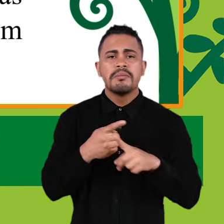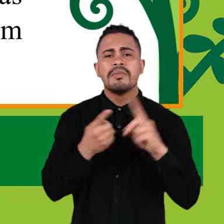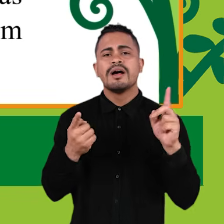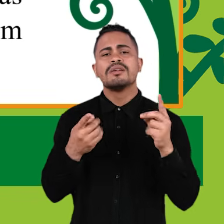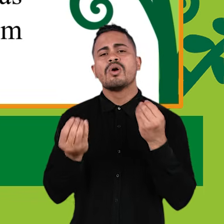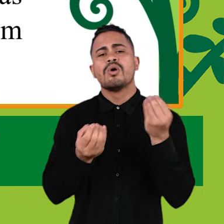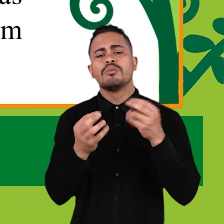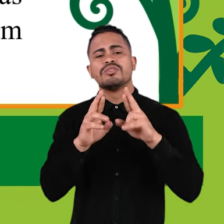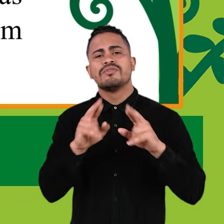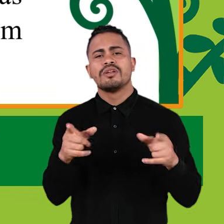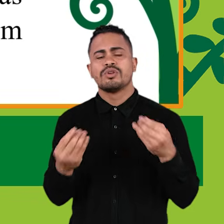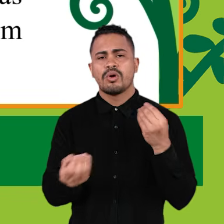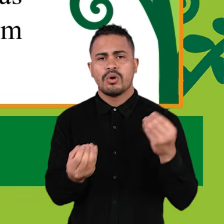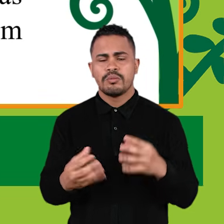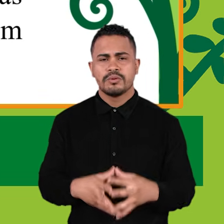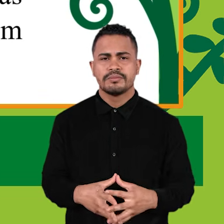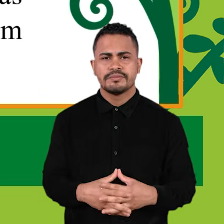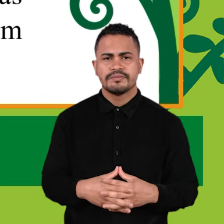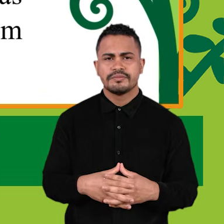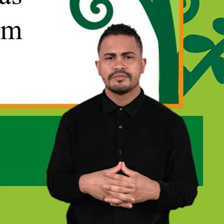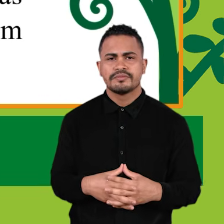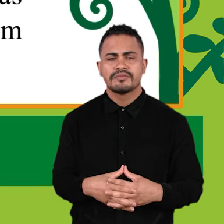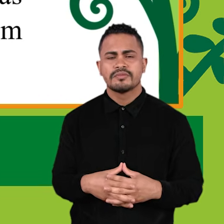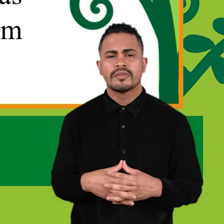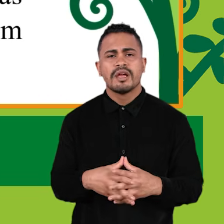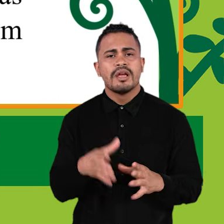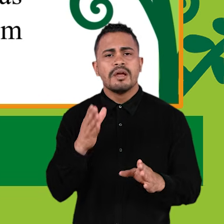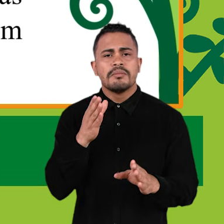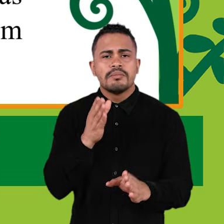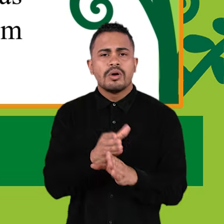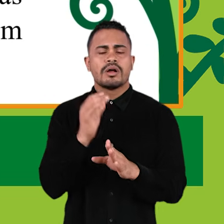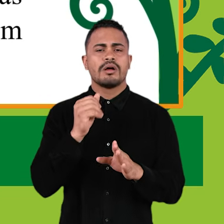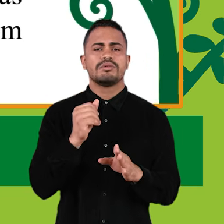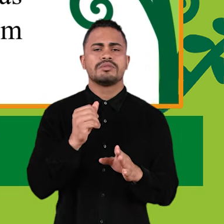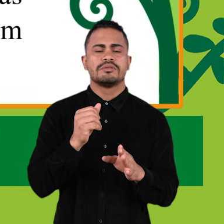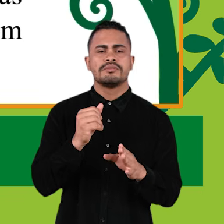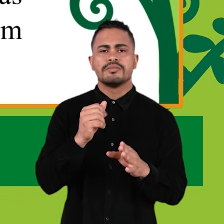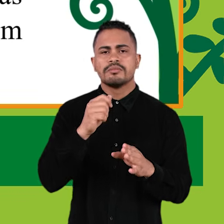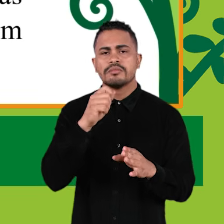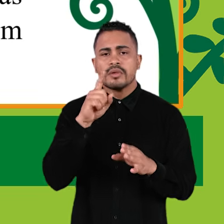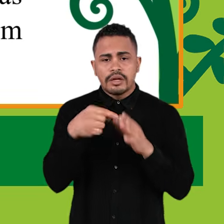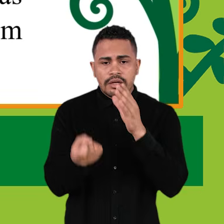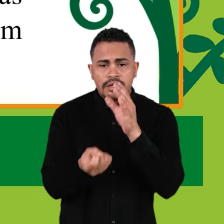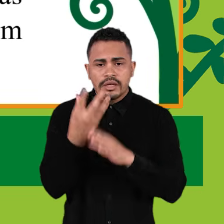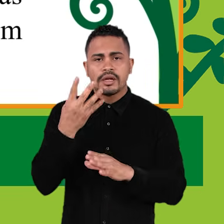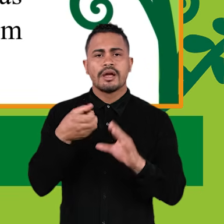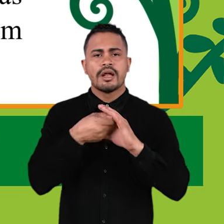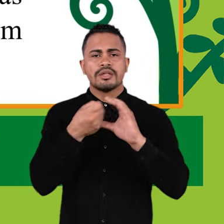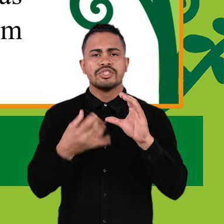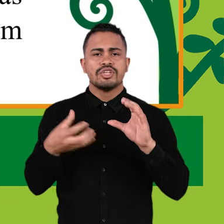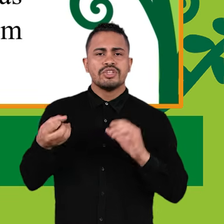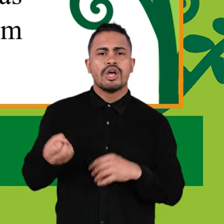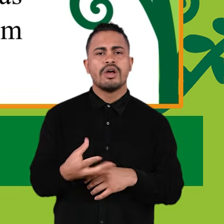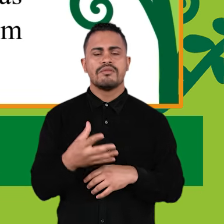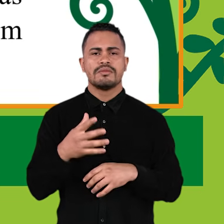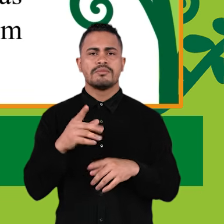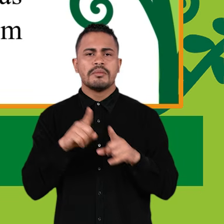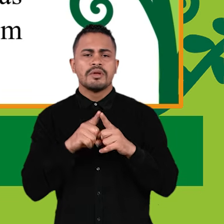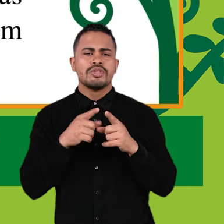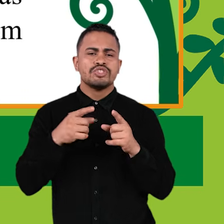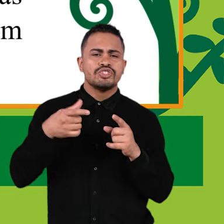essas diferenças? As diferenças vêm exatamente das mutações que criam características novas e